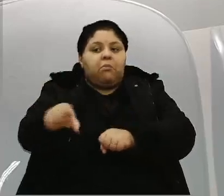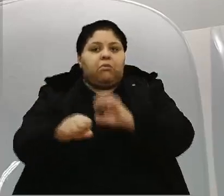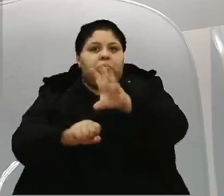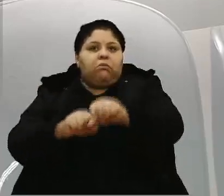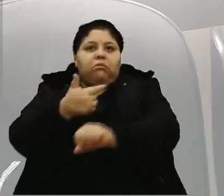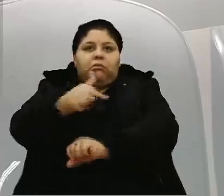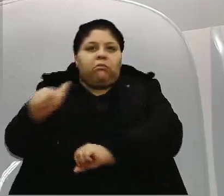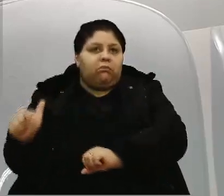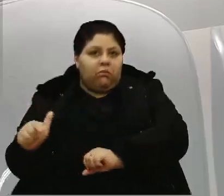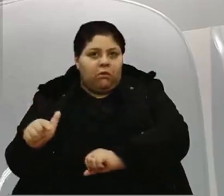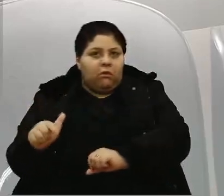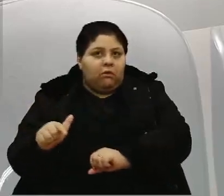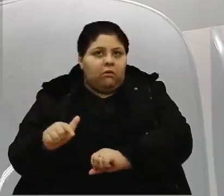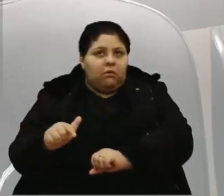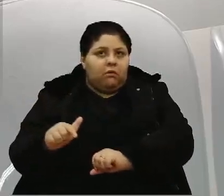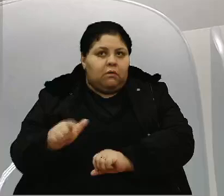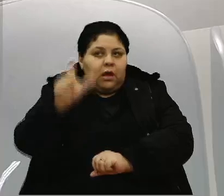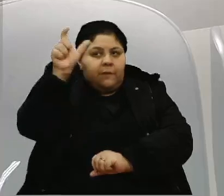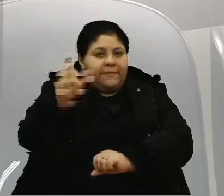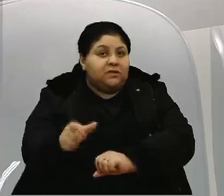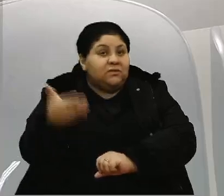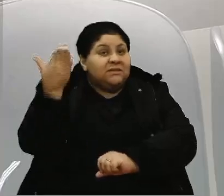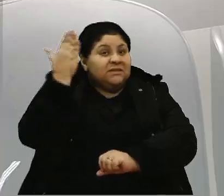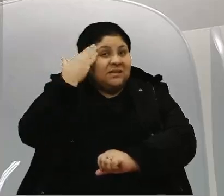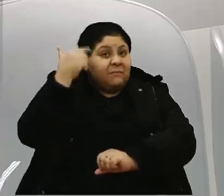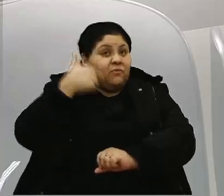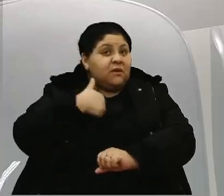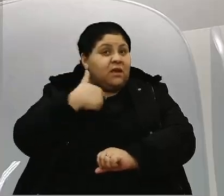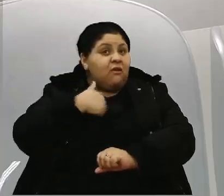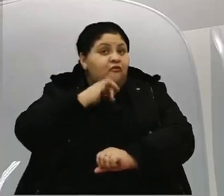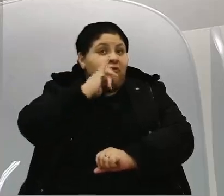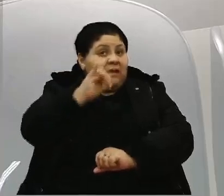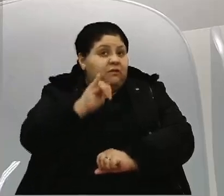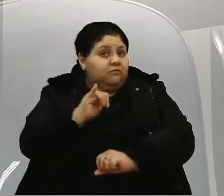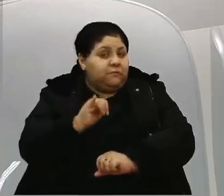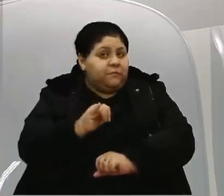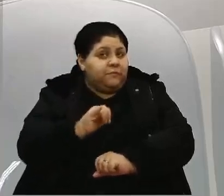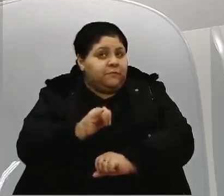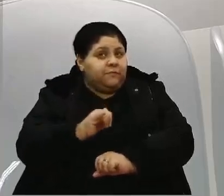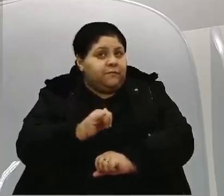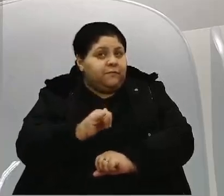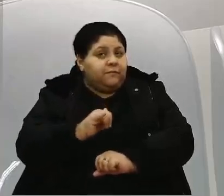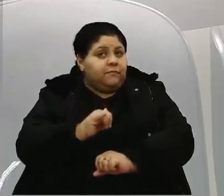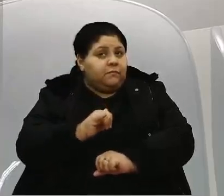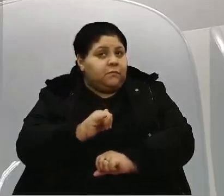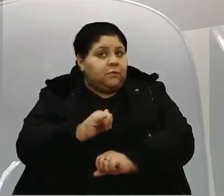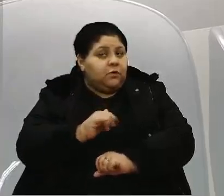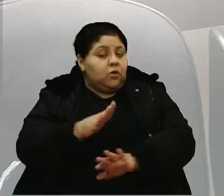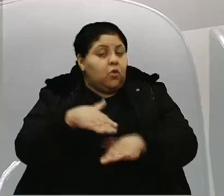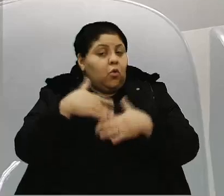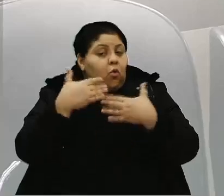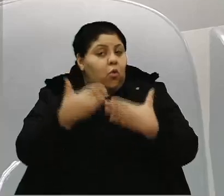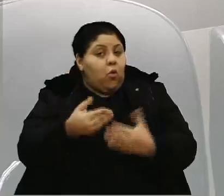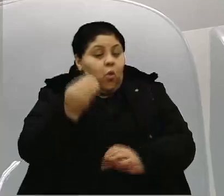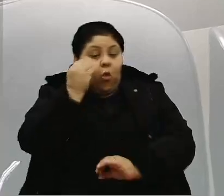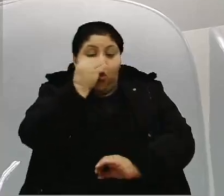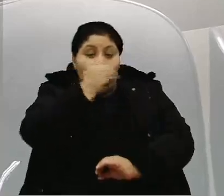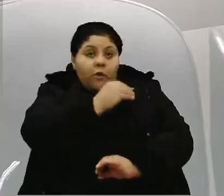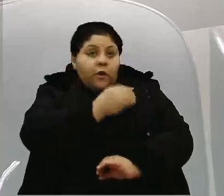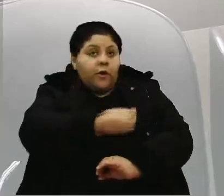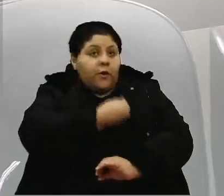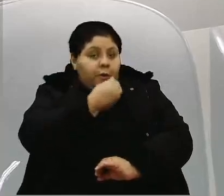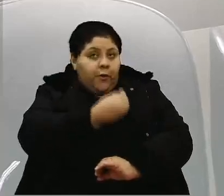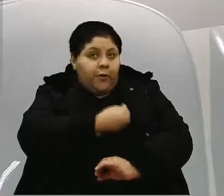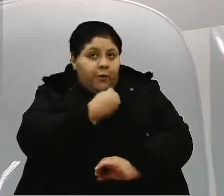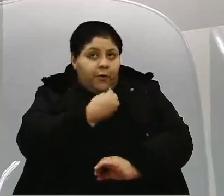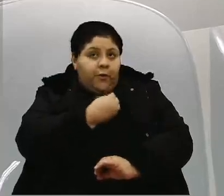O bom entendedor sabe do que eu estou falando. Quando se despreza na vida da gente, que eu vou